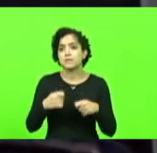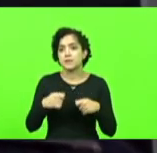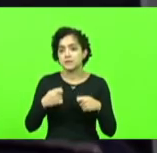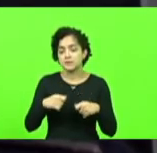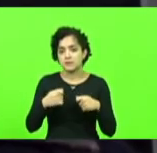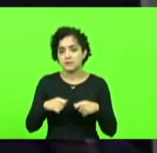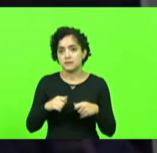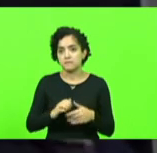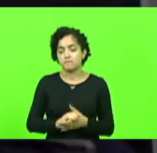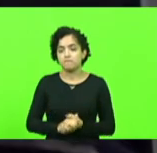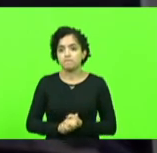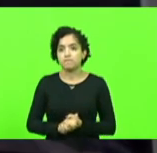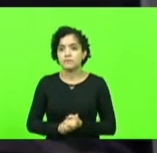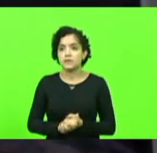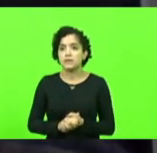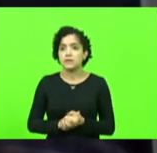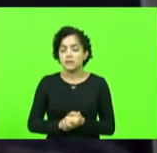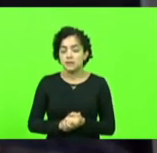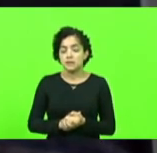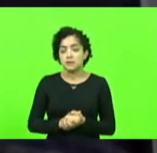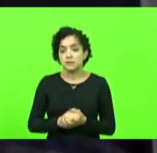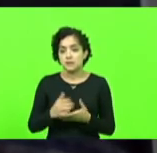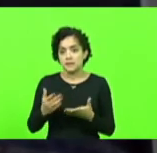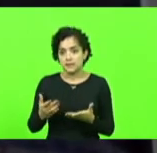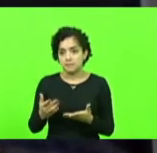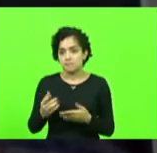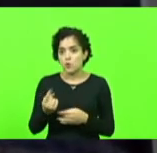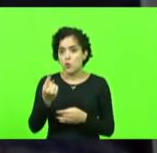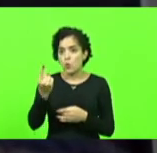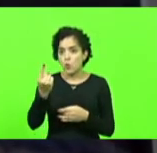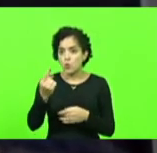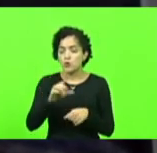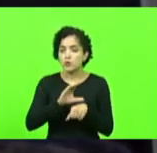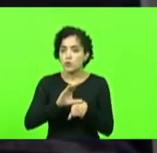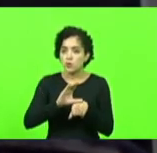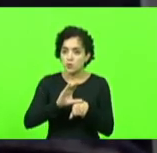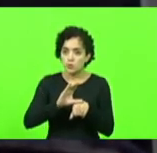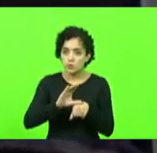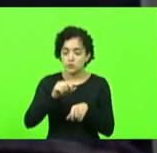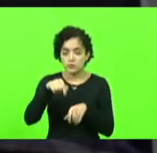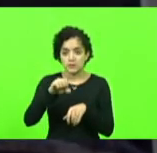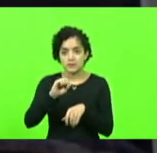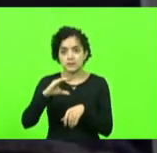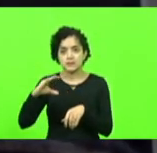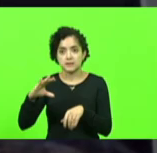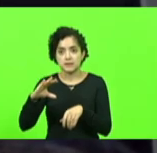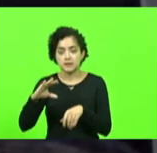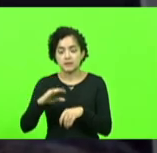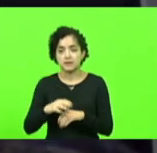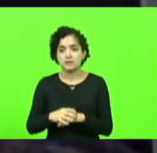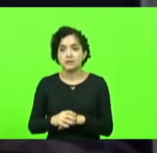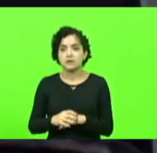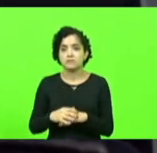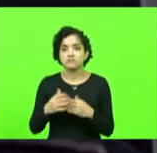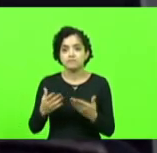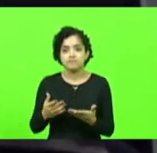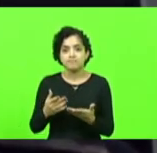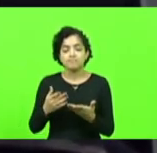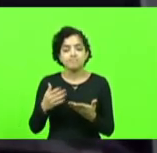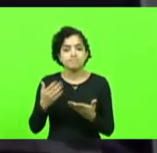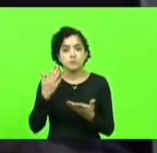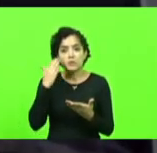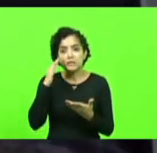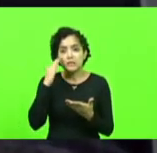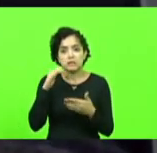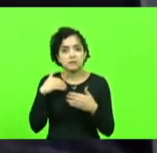atenção. Nós também, por sermos o único curso do estado de Santa Catarina, né, também não conseguimos entender como